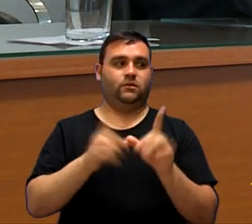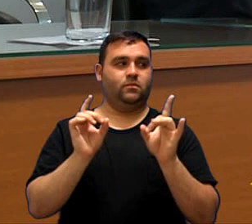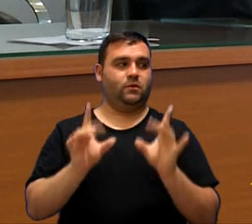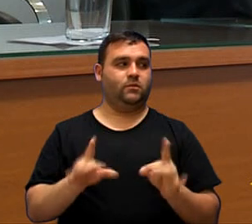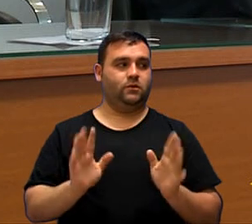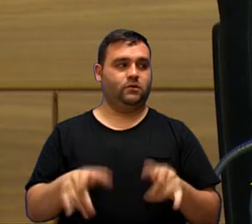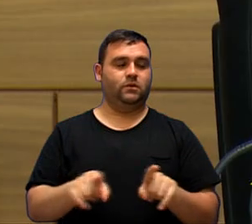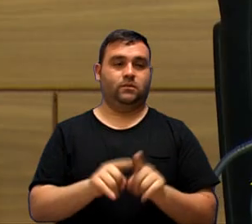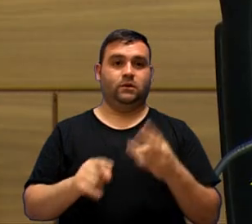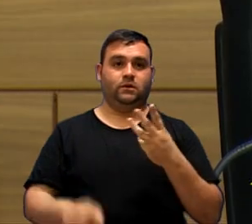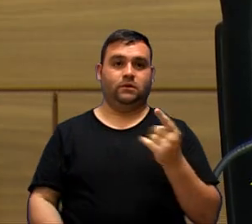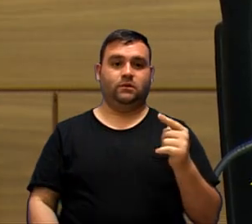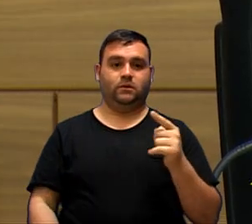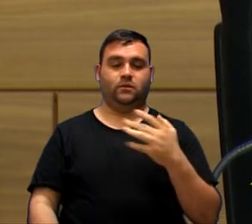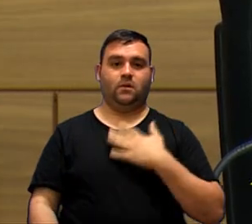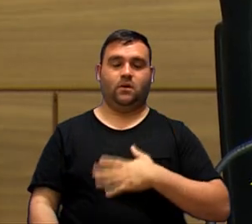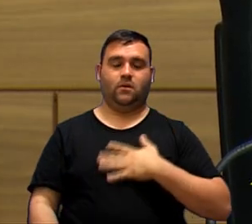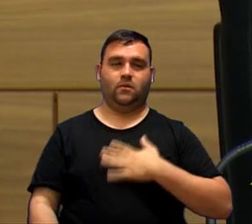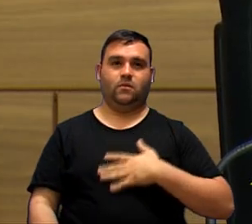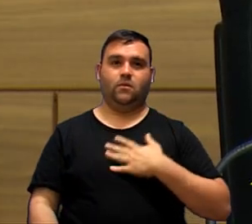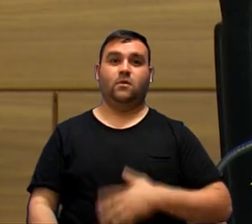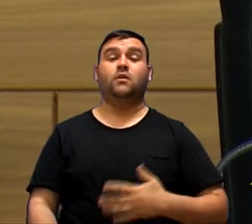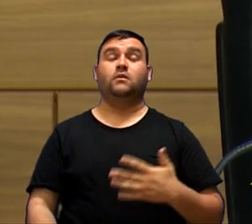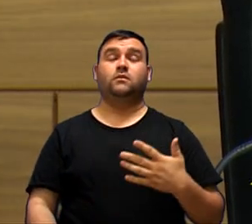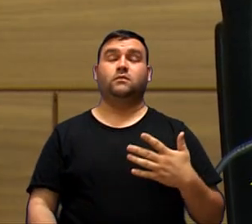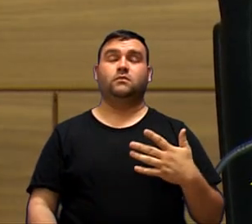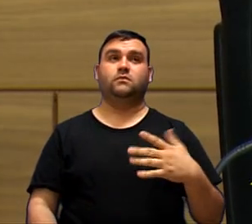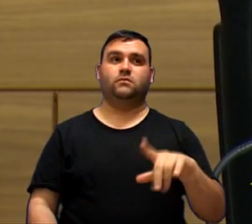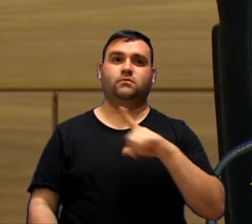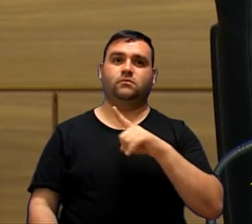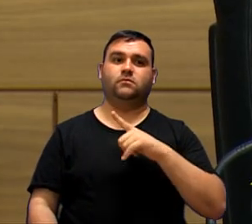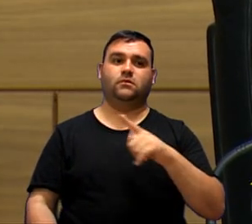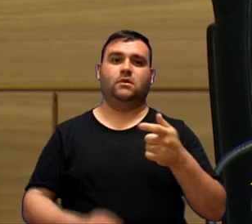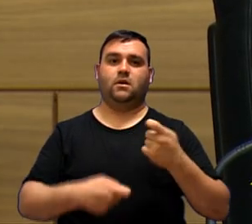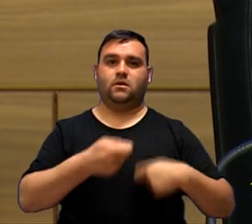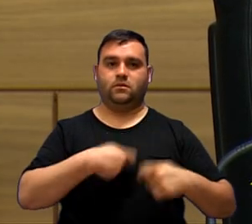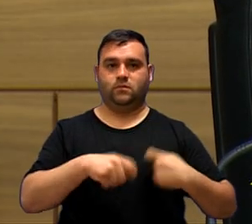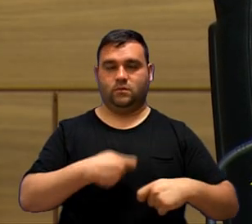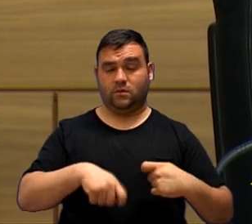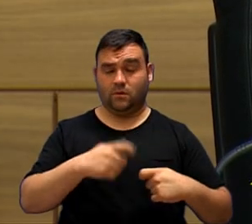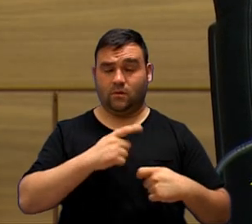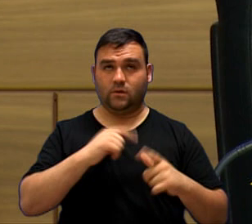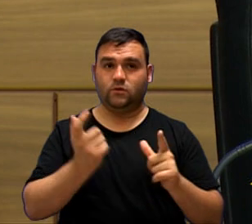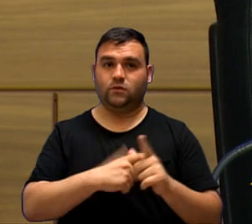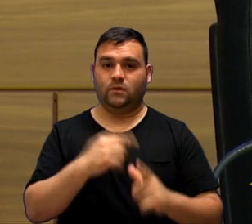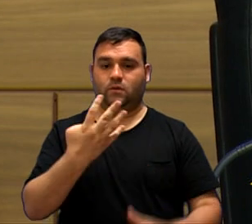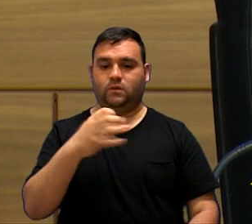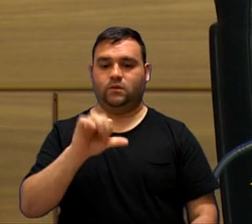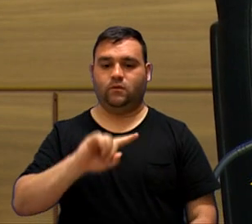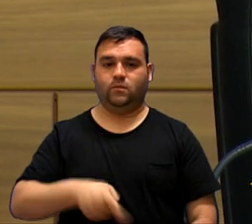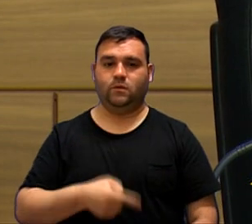consolidada, a posição de 31 de agosto. Então, a administração direta tem uma dívida de